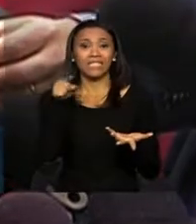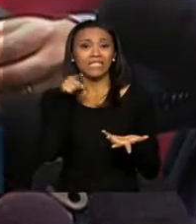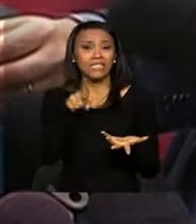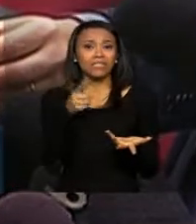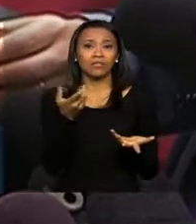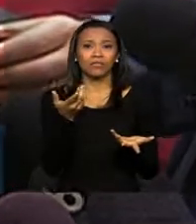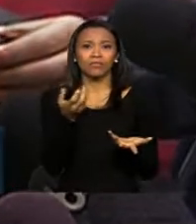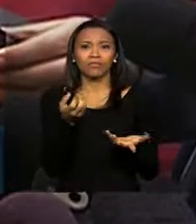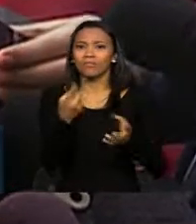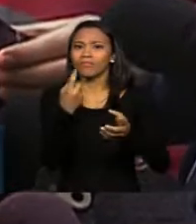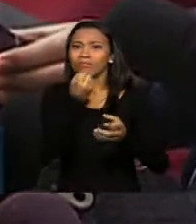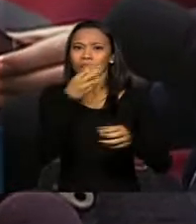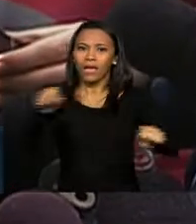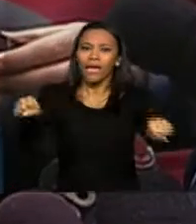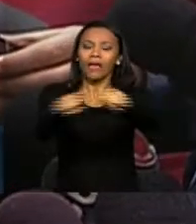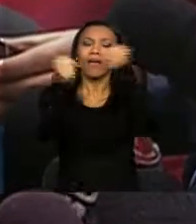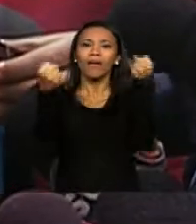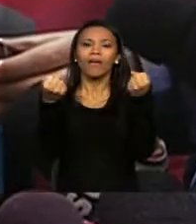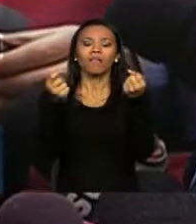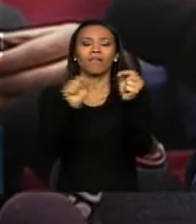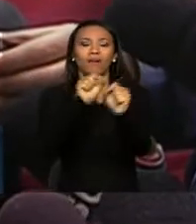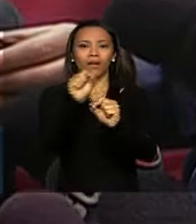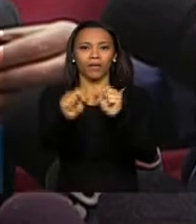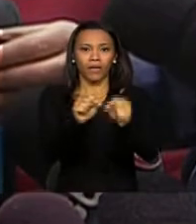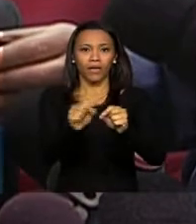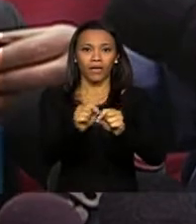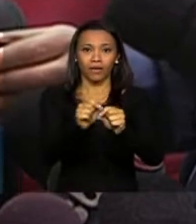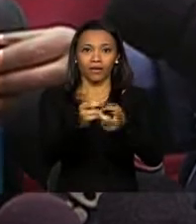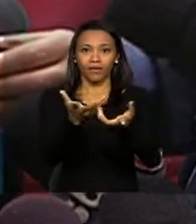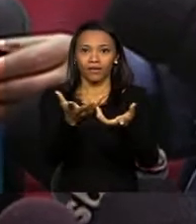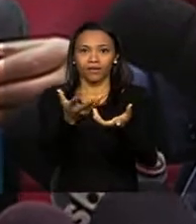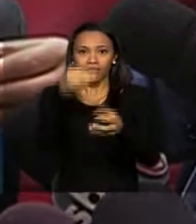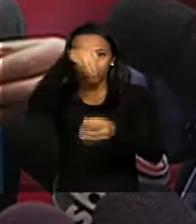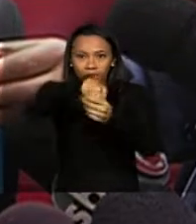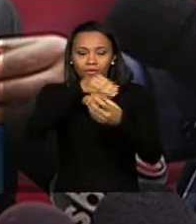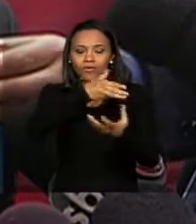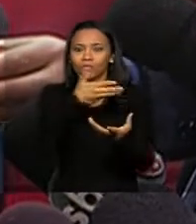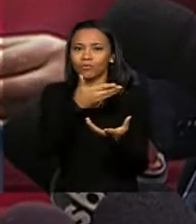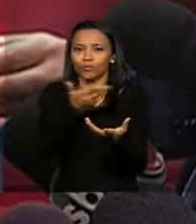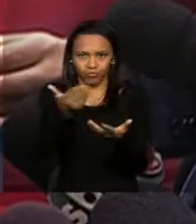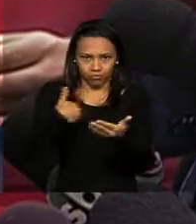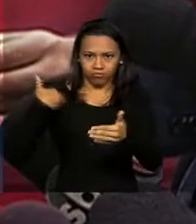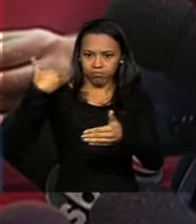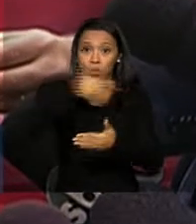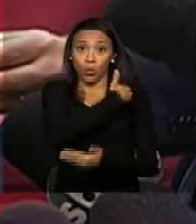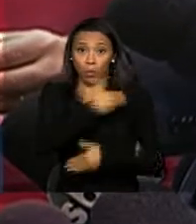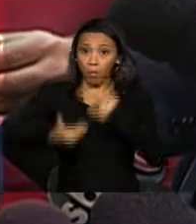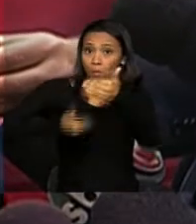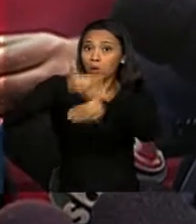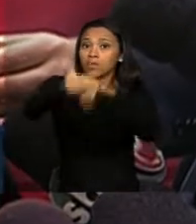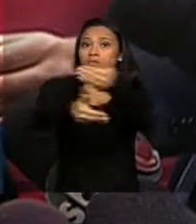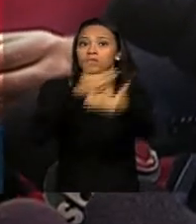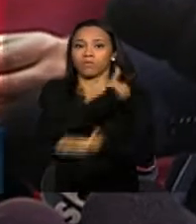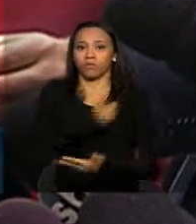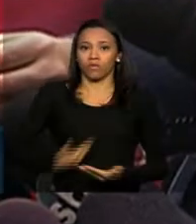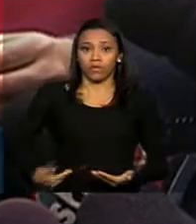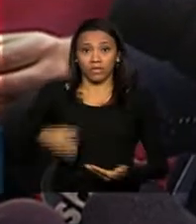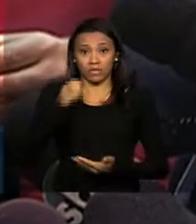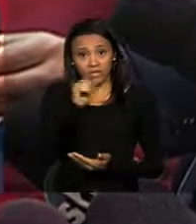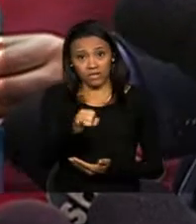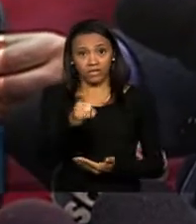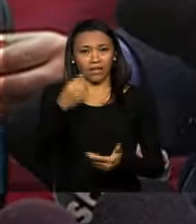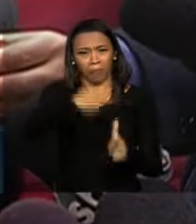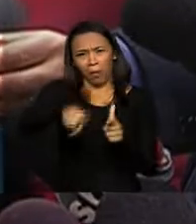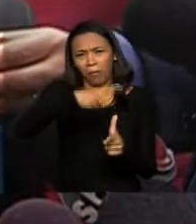da institucionalidade que não é útil eh para o país se o país passa uma outra dificuldade você supera essas